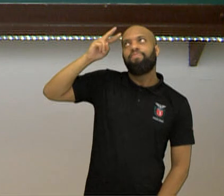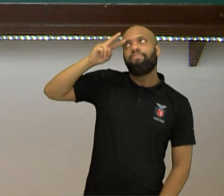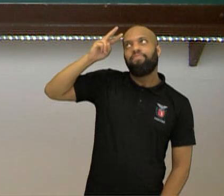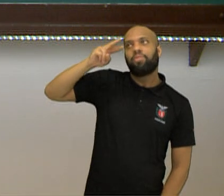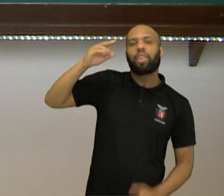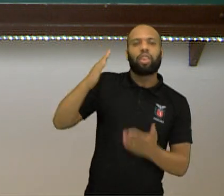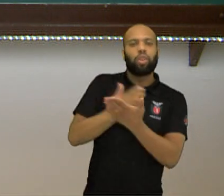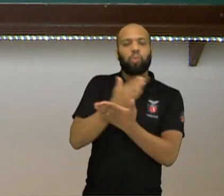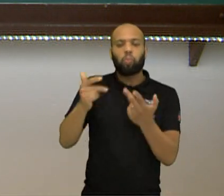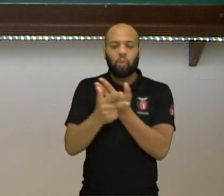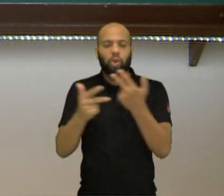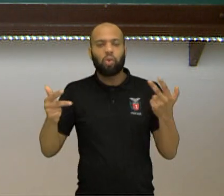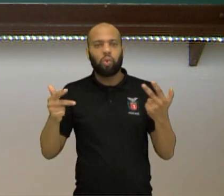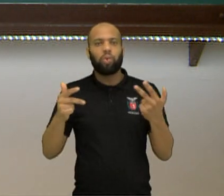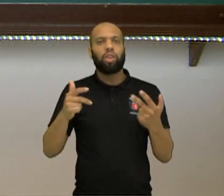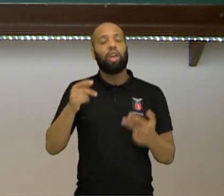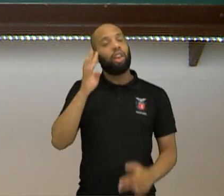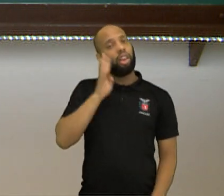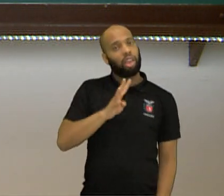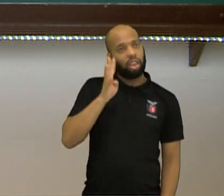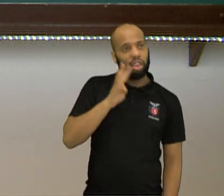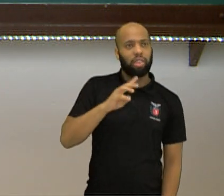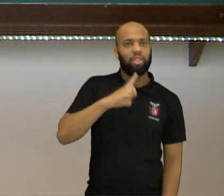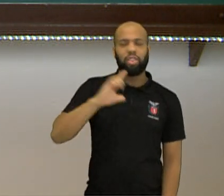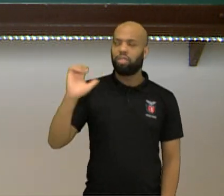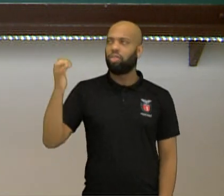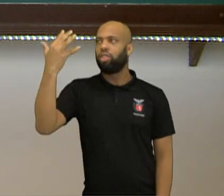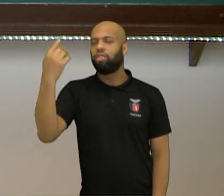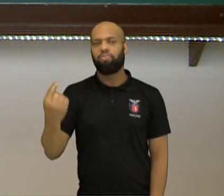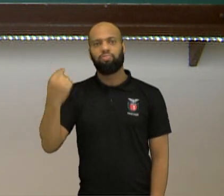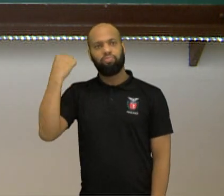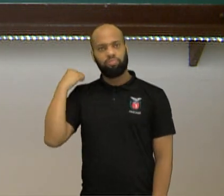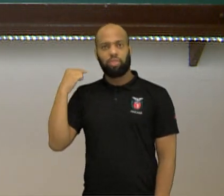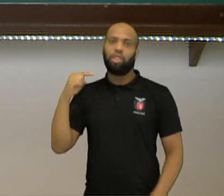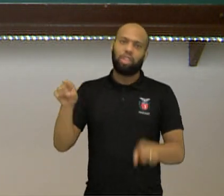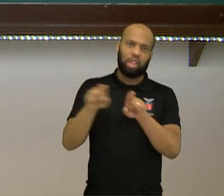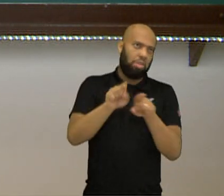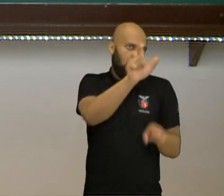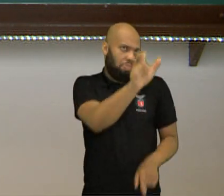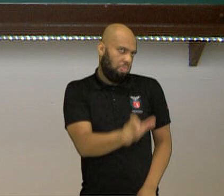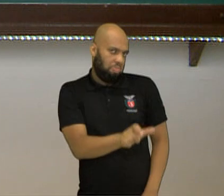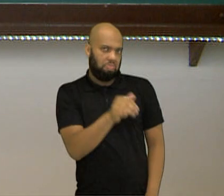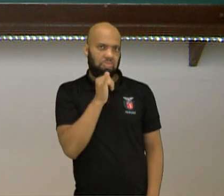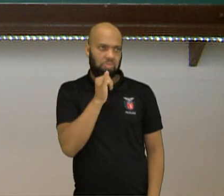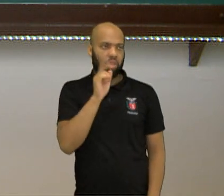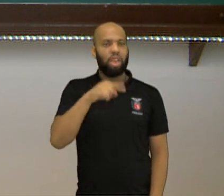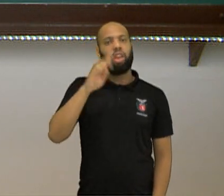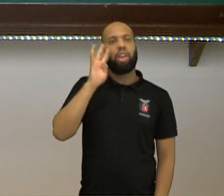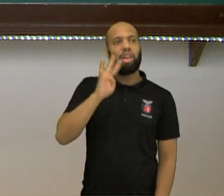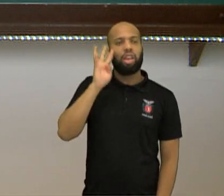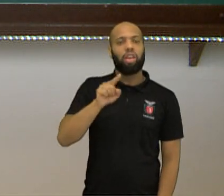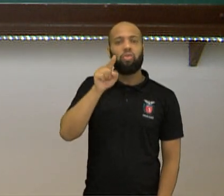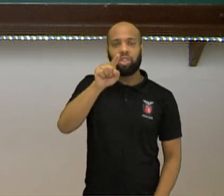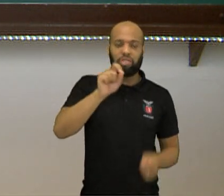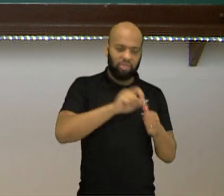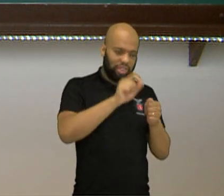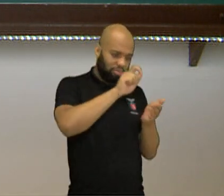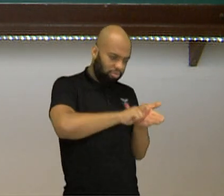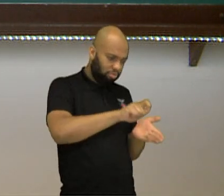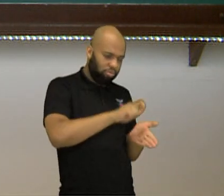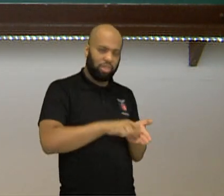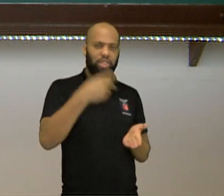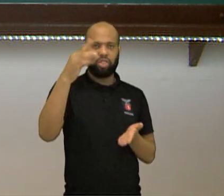assim, de alguma coisa bem bacana que aconteceu com a gente, aconteceu com a pessoa. É legal você produzir um